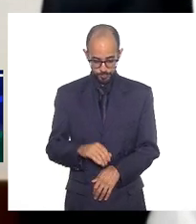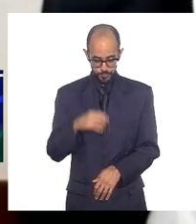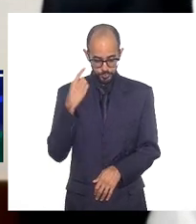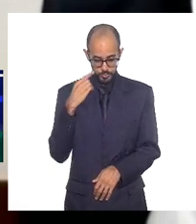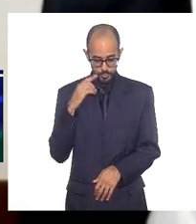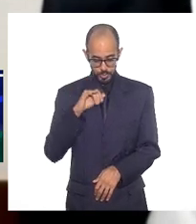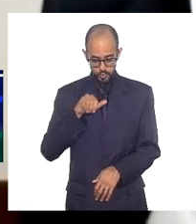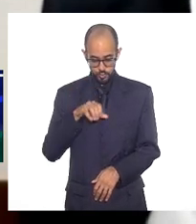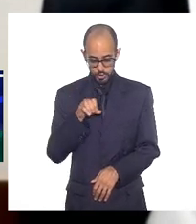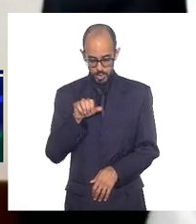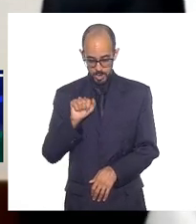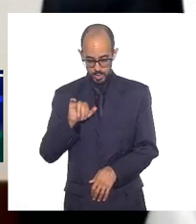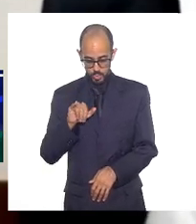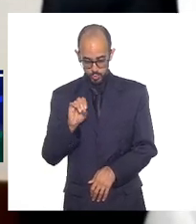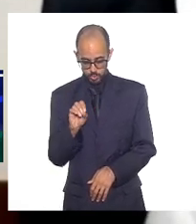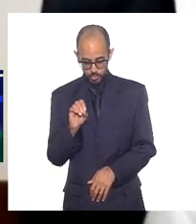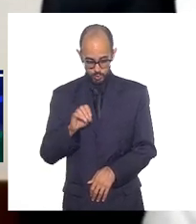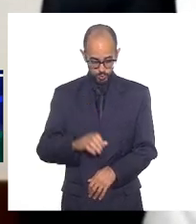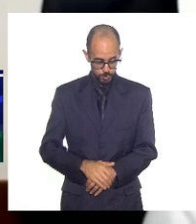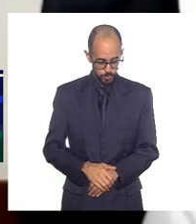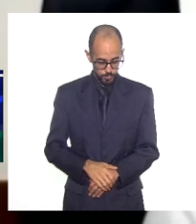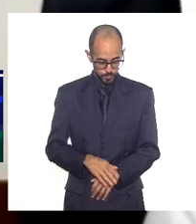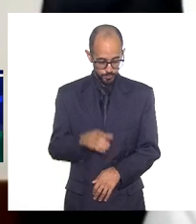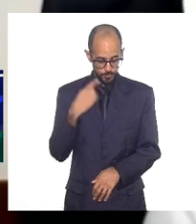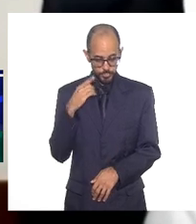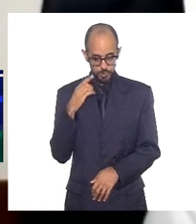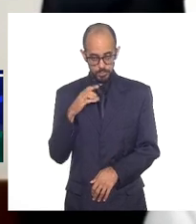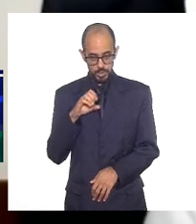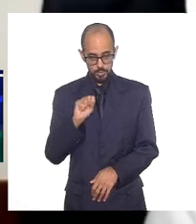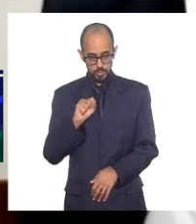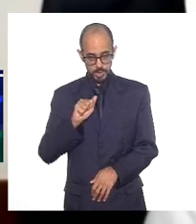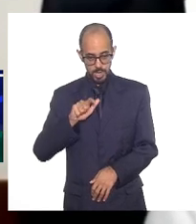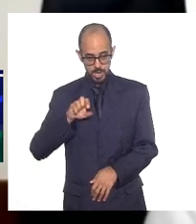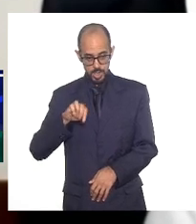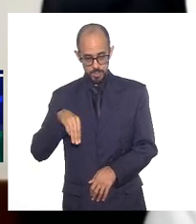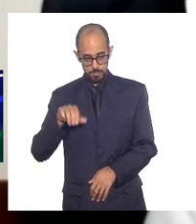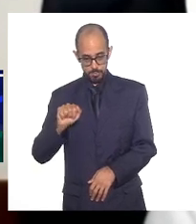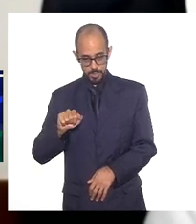Deputado Coronel Jairo. Deputado Coronel Salema.